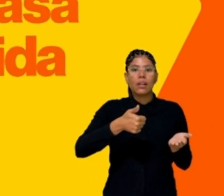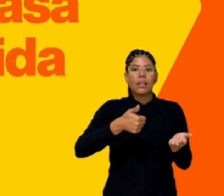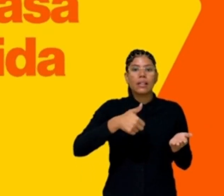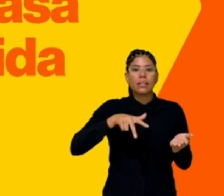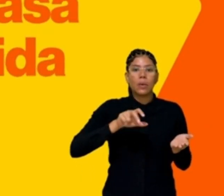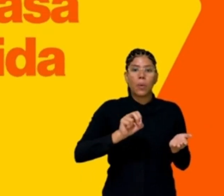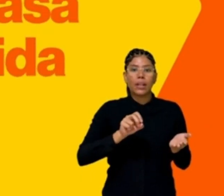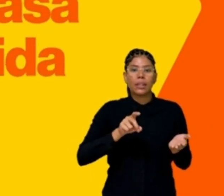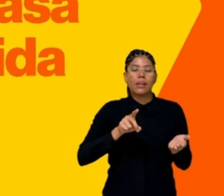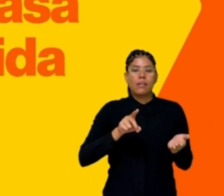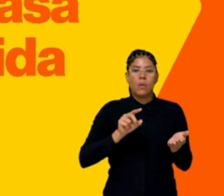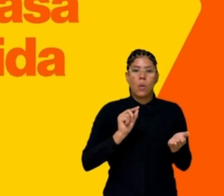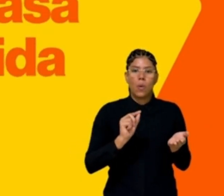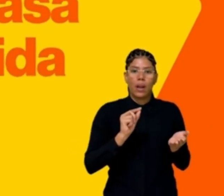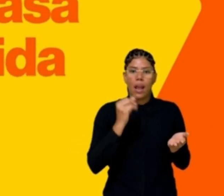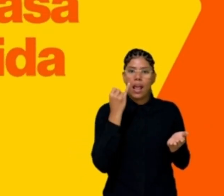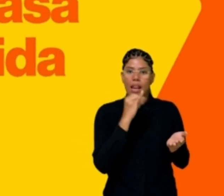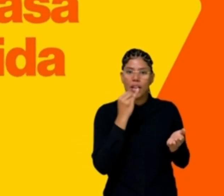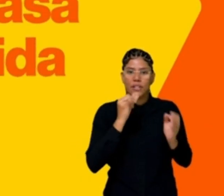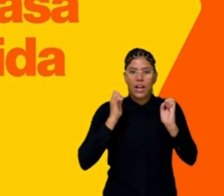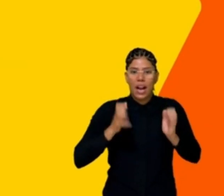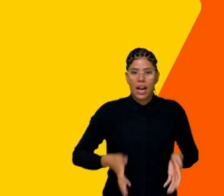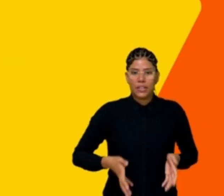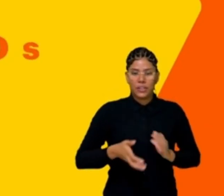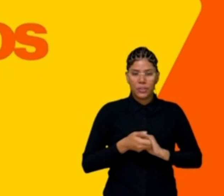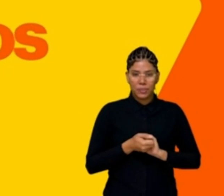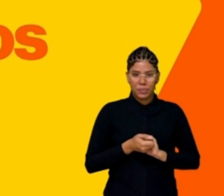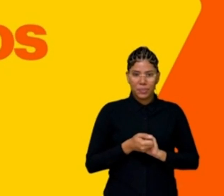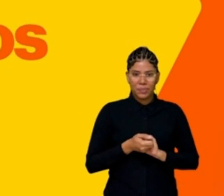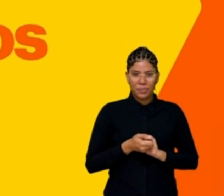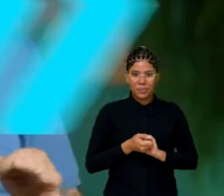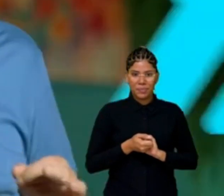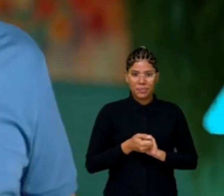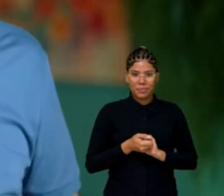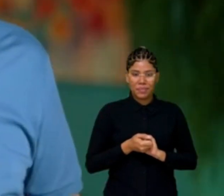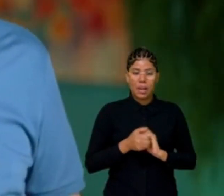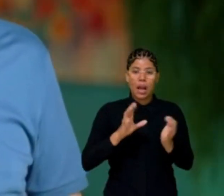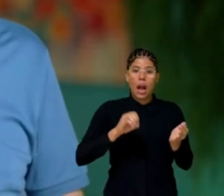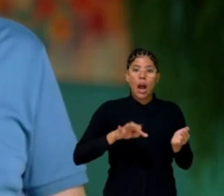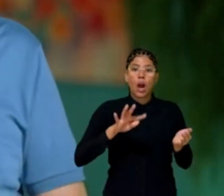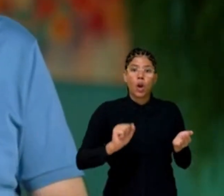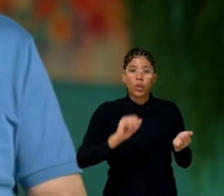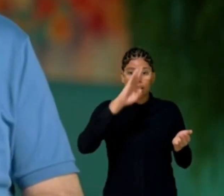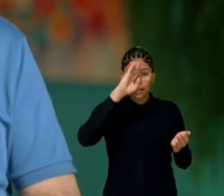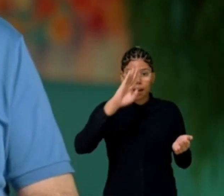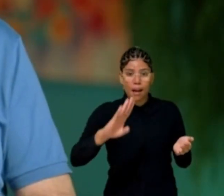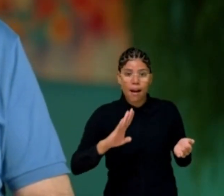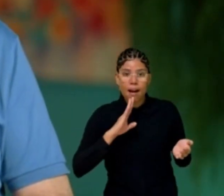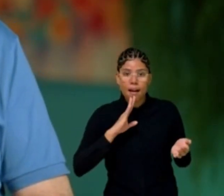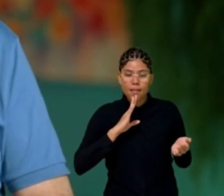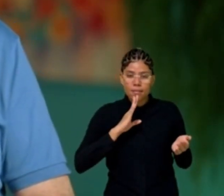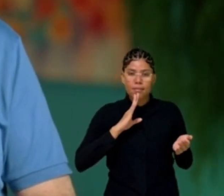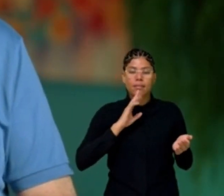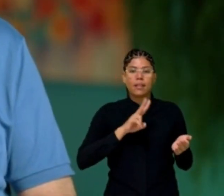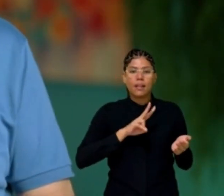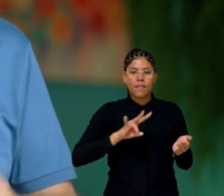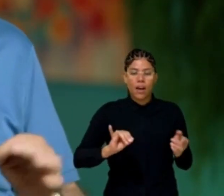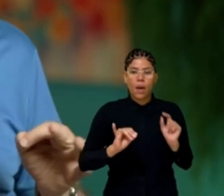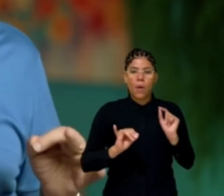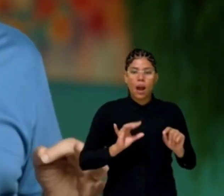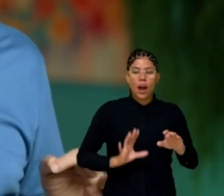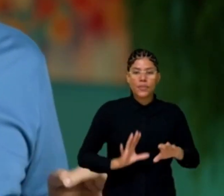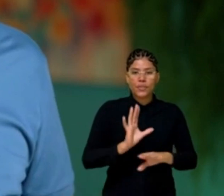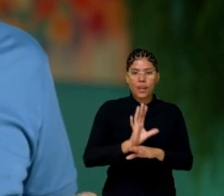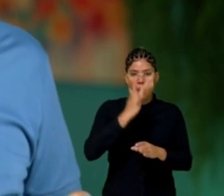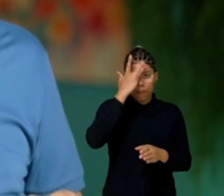de famílias carentes do Minha Casa Minha Vida e dos distritos. Nossa Luz é a conta de energia gratuita que